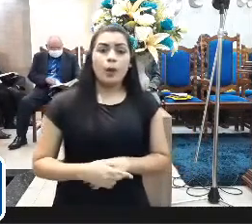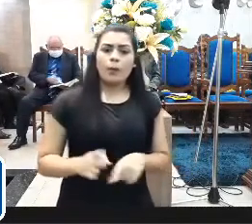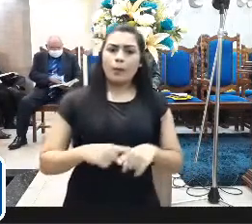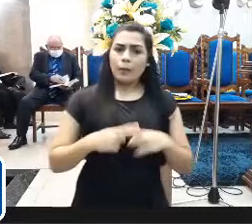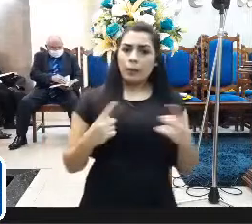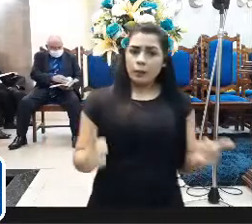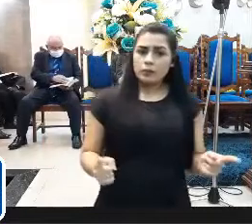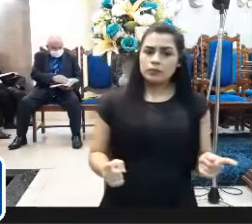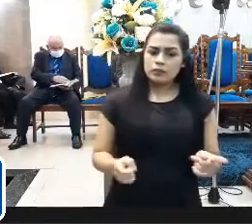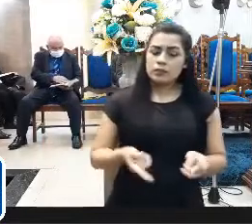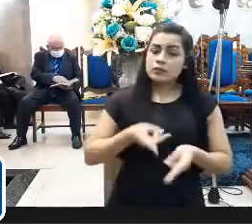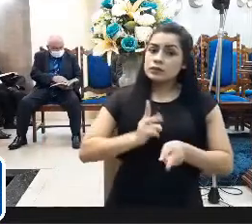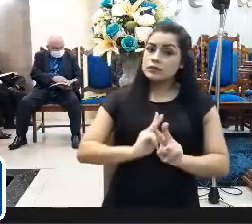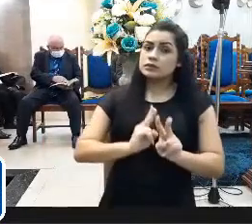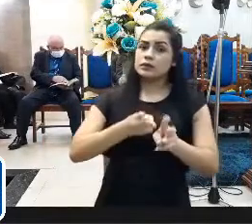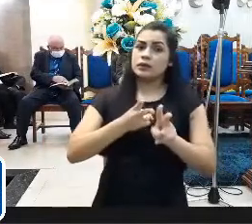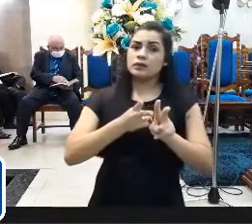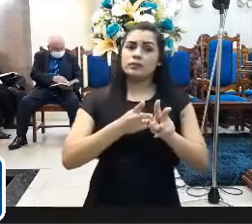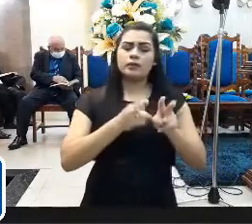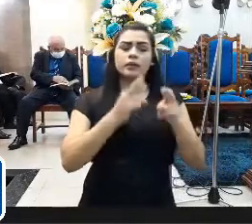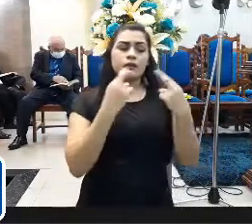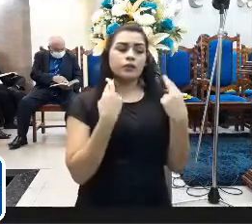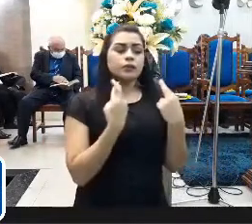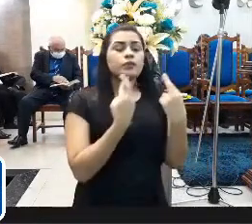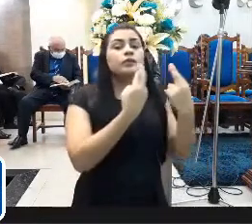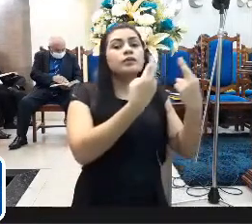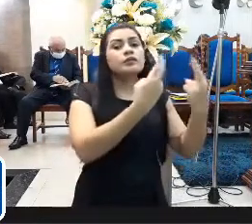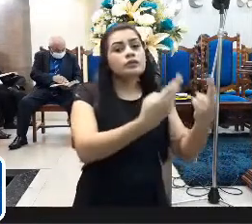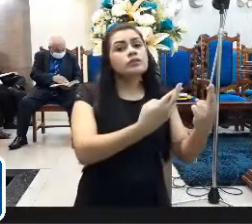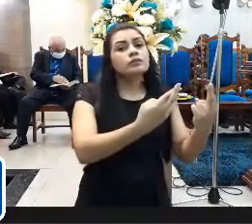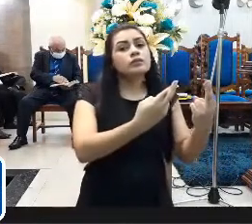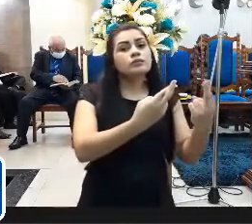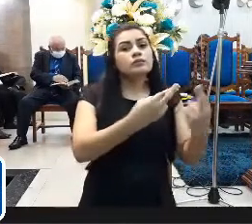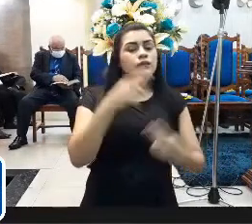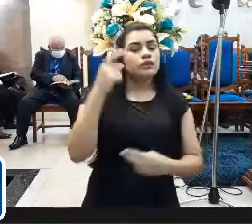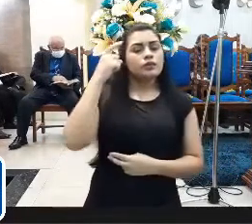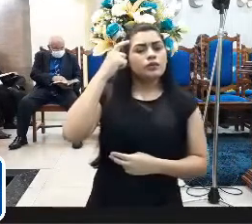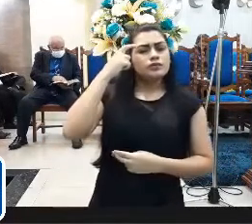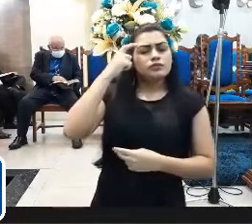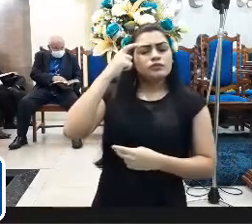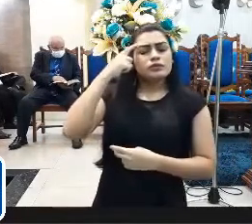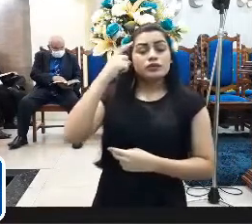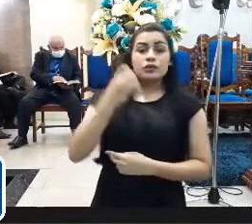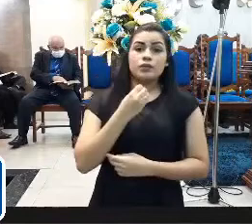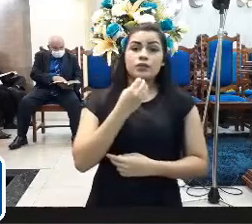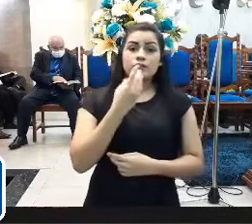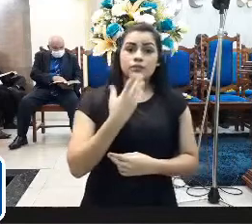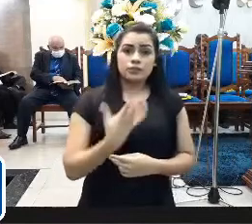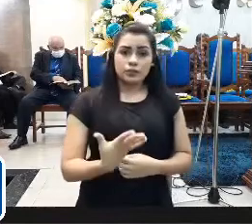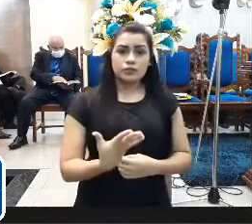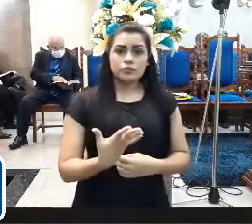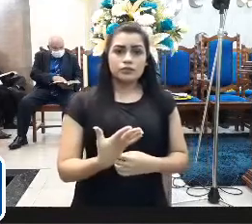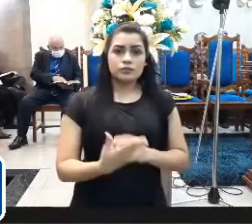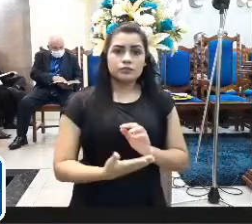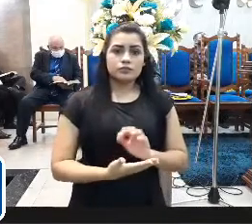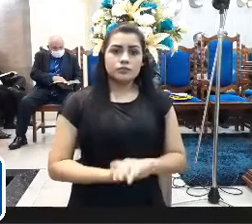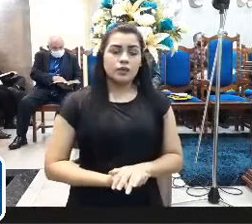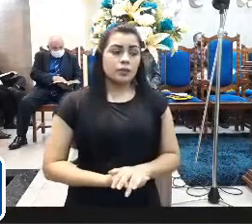com mansidão, respeito, conservando boa consciência, de forma que os que